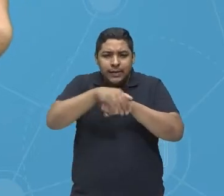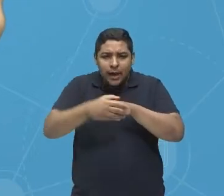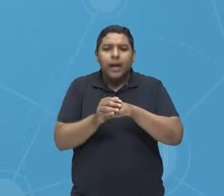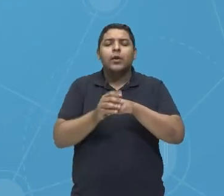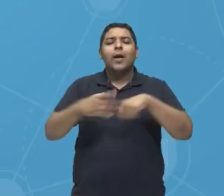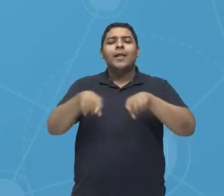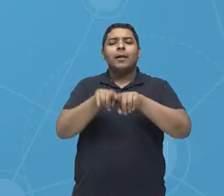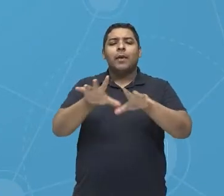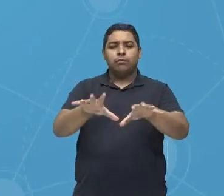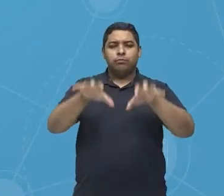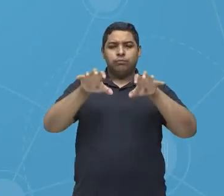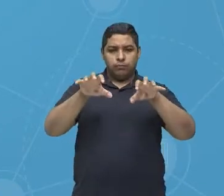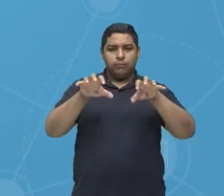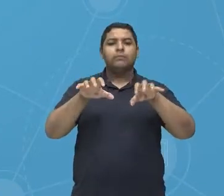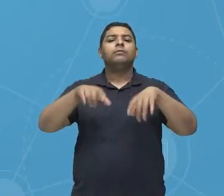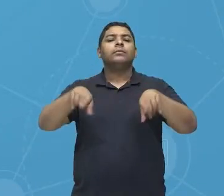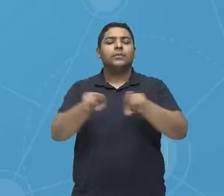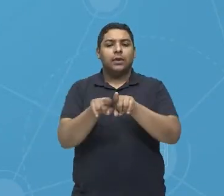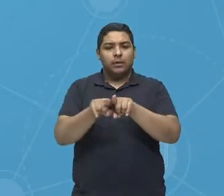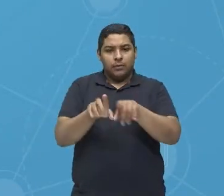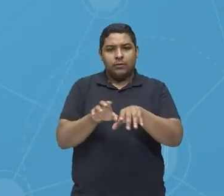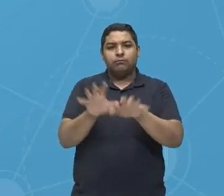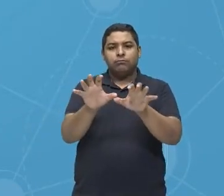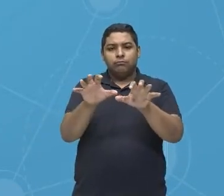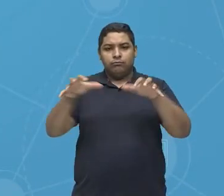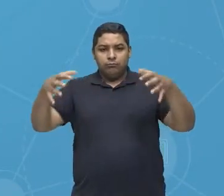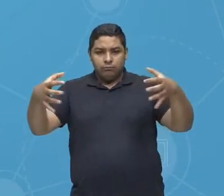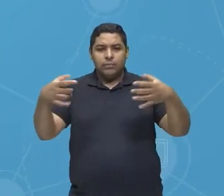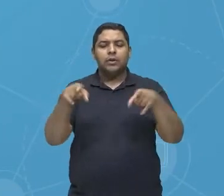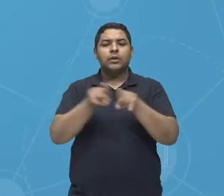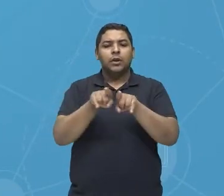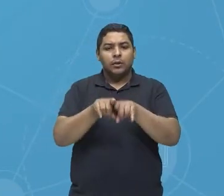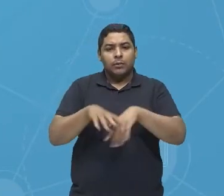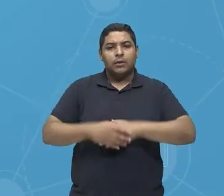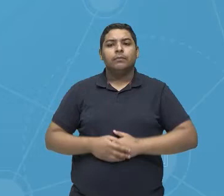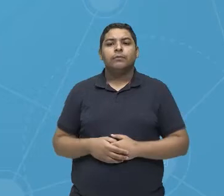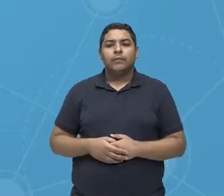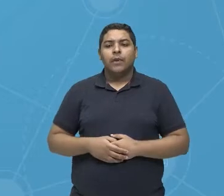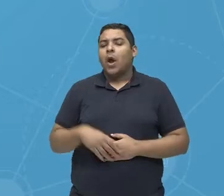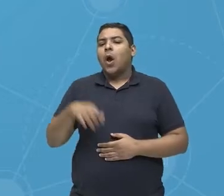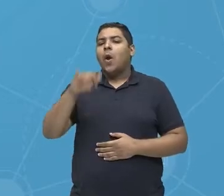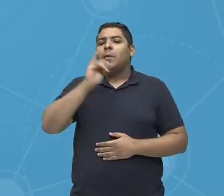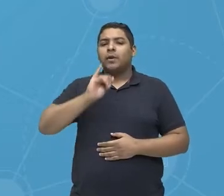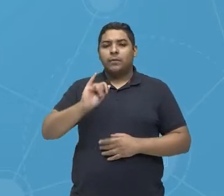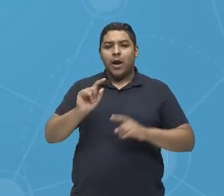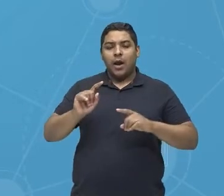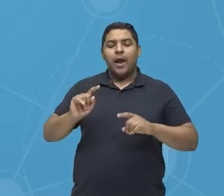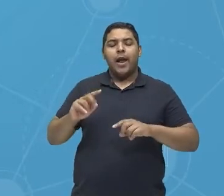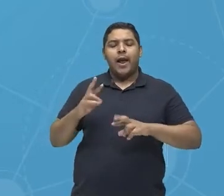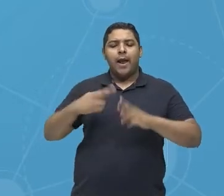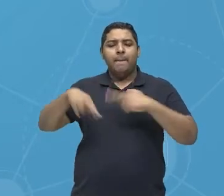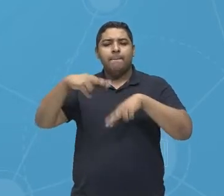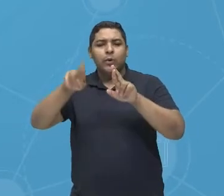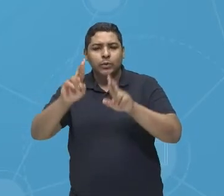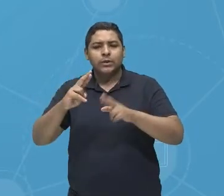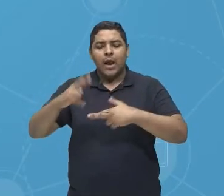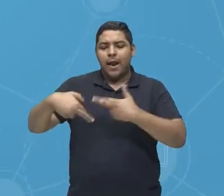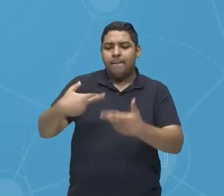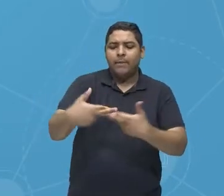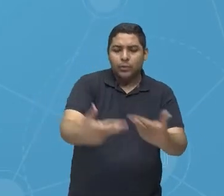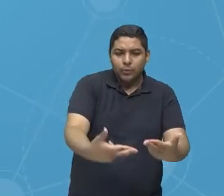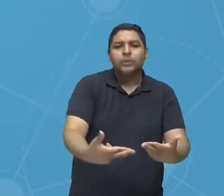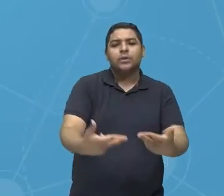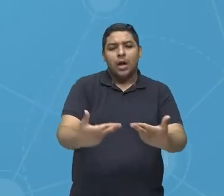ancas. Por quê? Como se fosse um amuleto da fertilidade, da reprodução humana, tá? Então